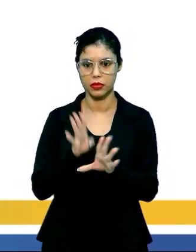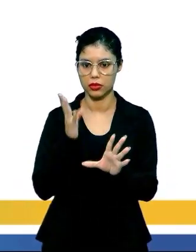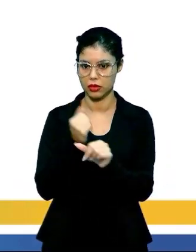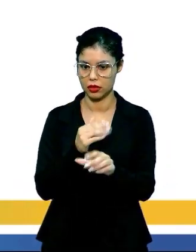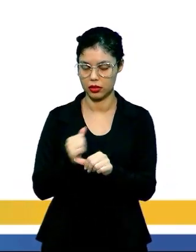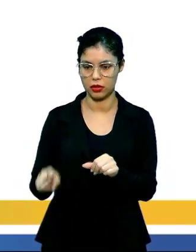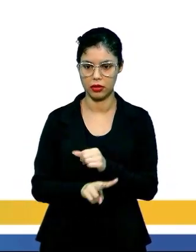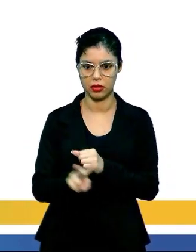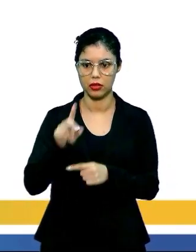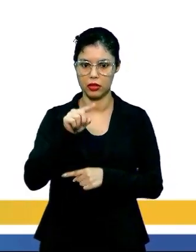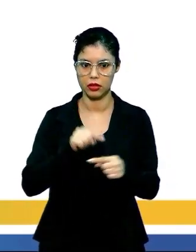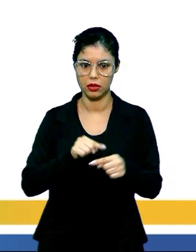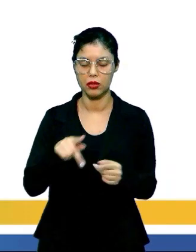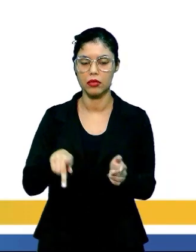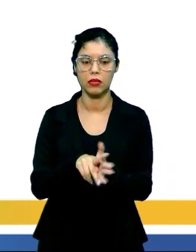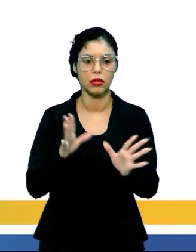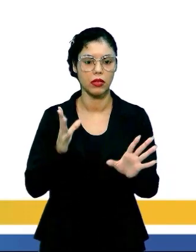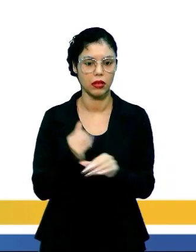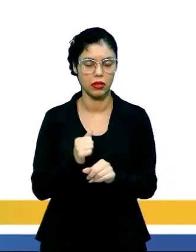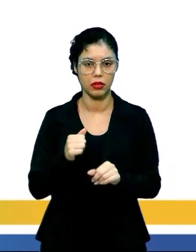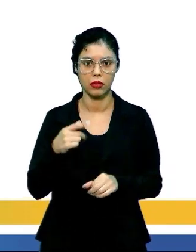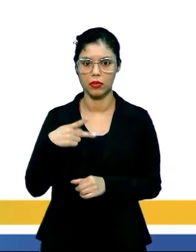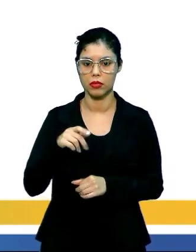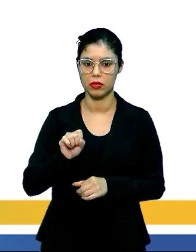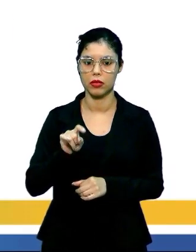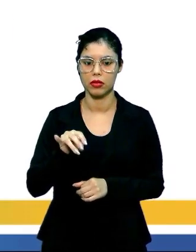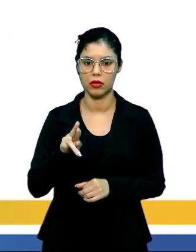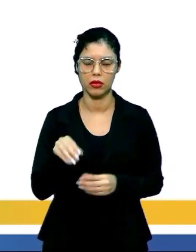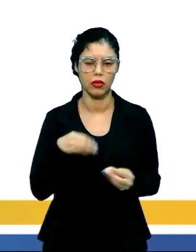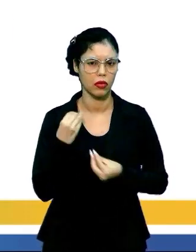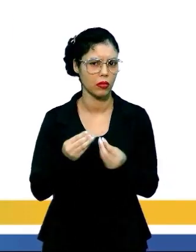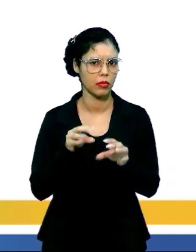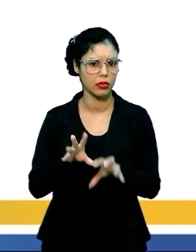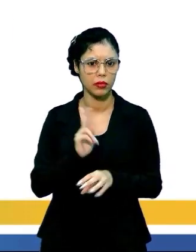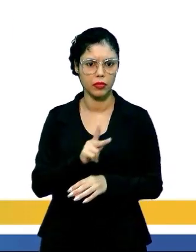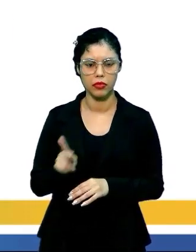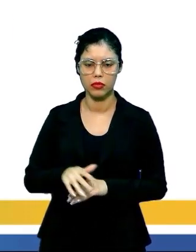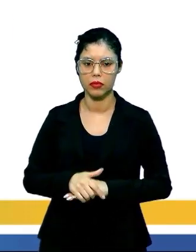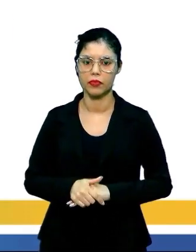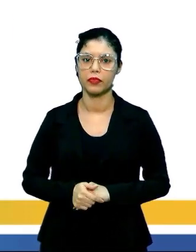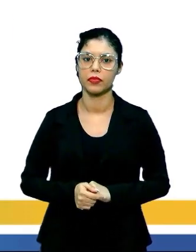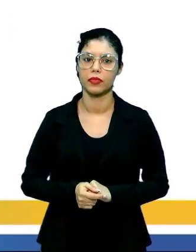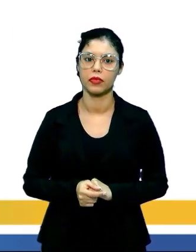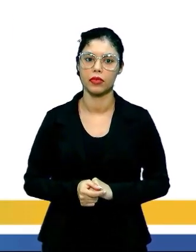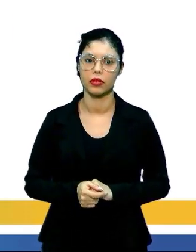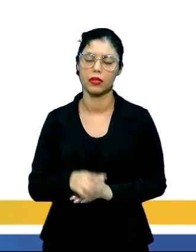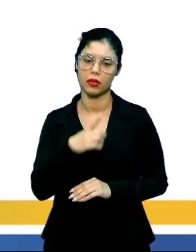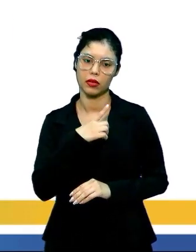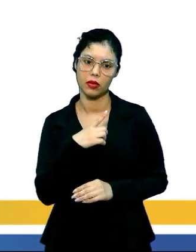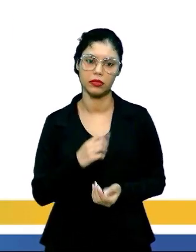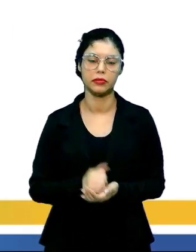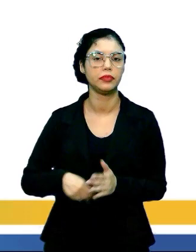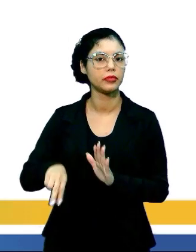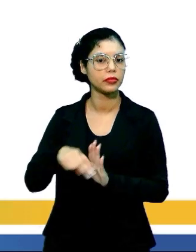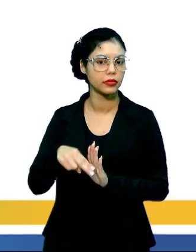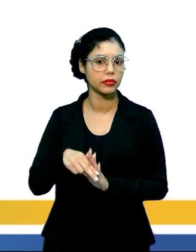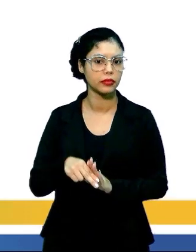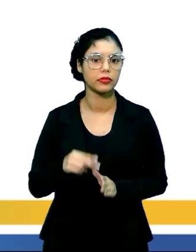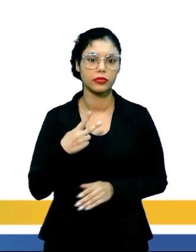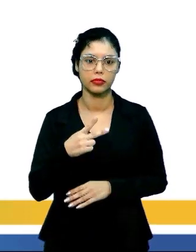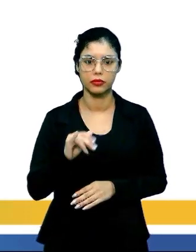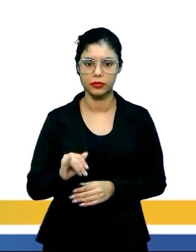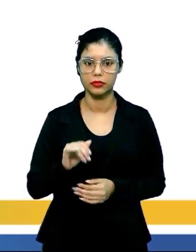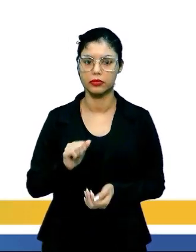soma-se esses valores e divide pela soma dos pesos. Como assim, professor? Eu vou ter uma nota e o peso.